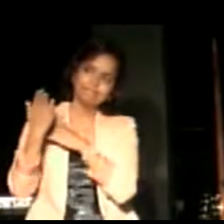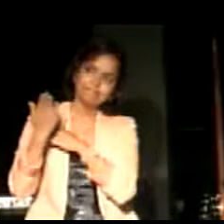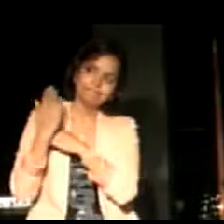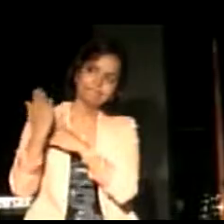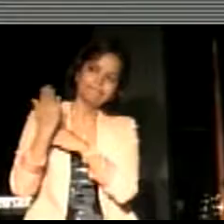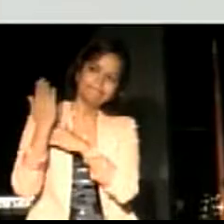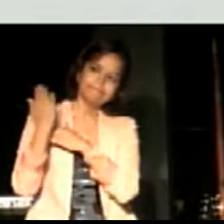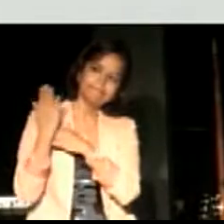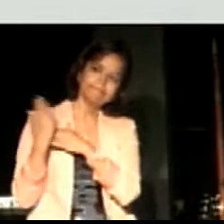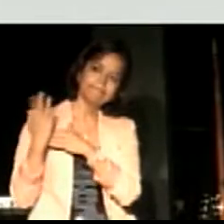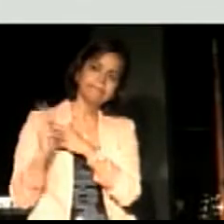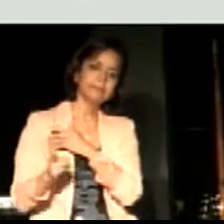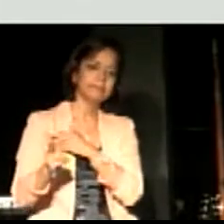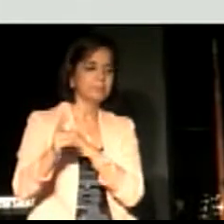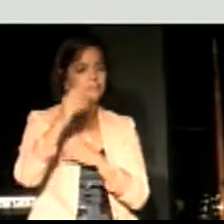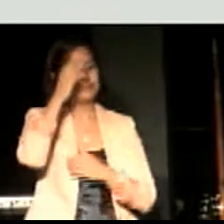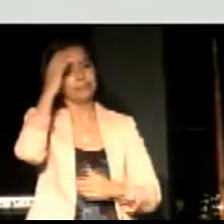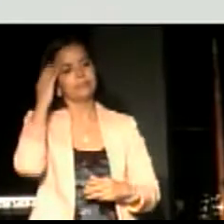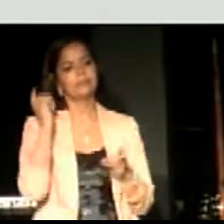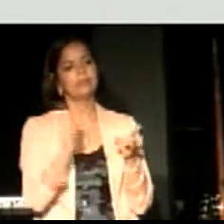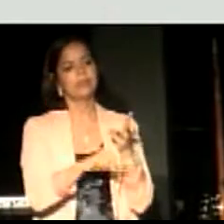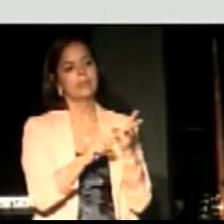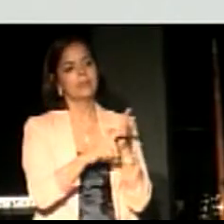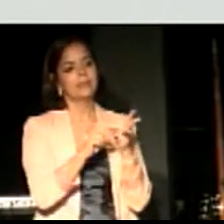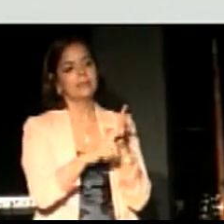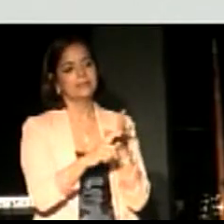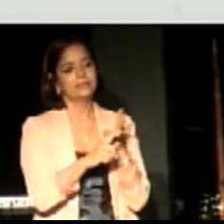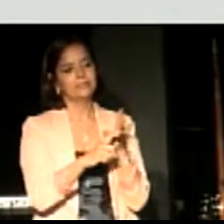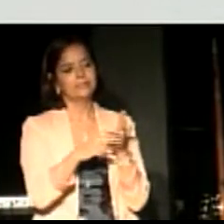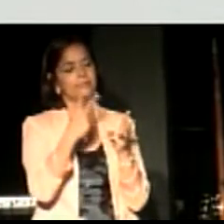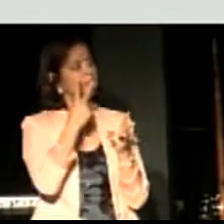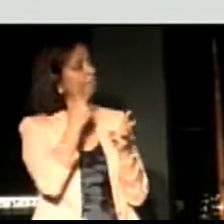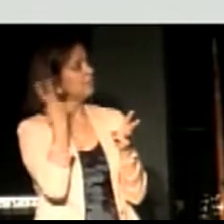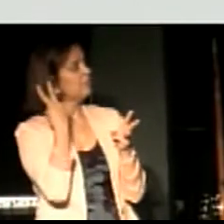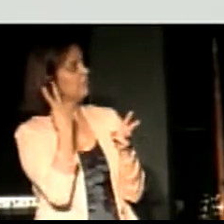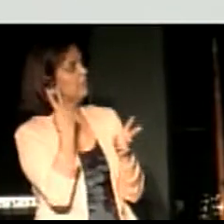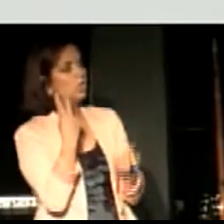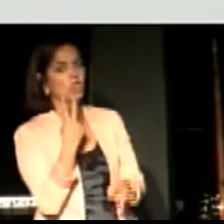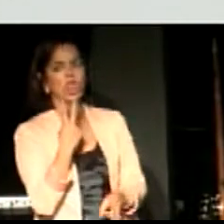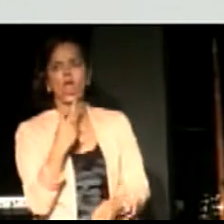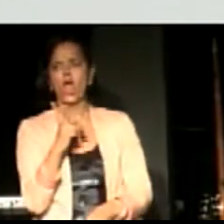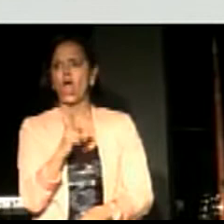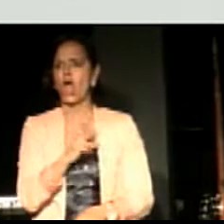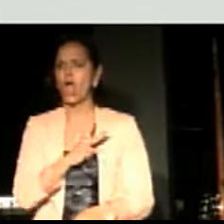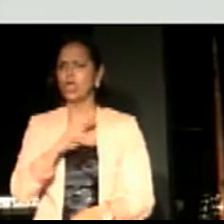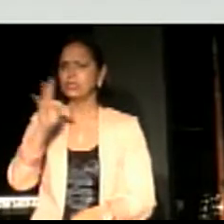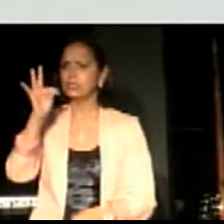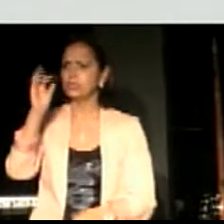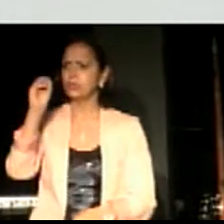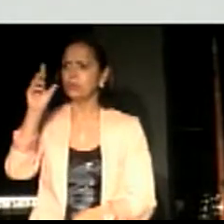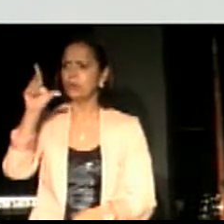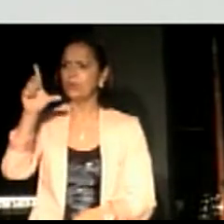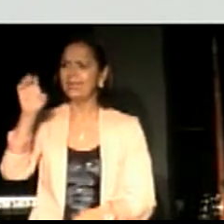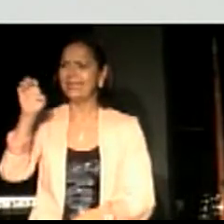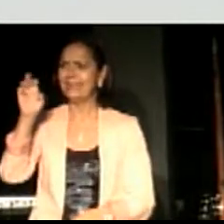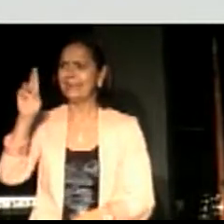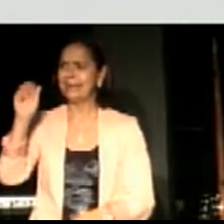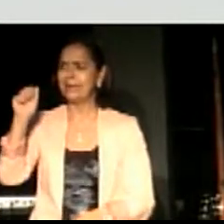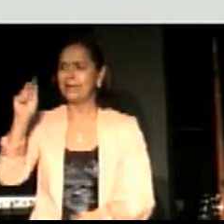Deus. E a terceira, quando você olhou essa terceira aí na tela, você ficou todo arrepiado, agora não dá